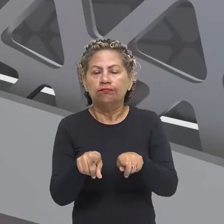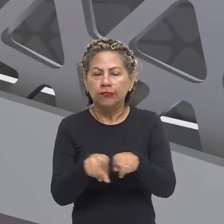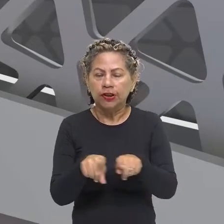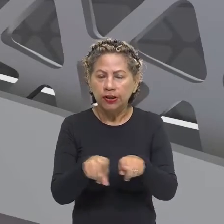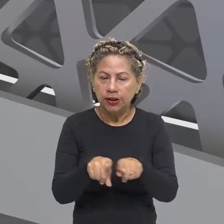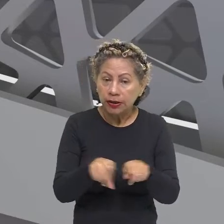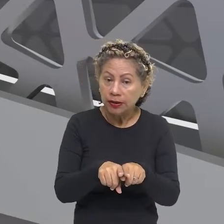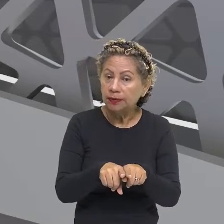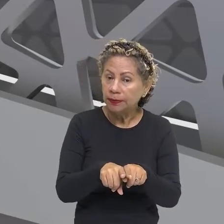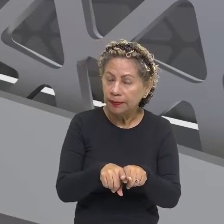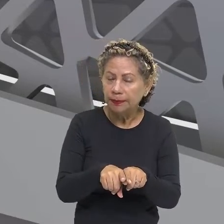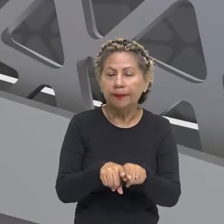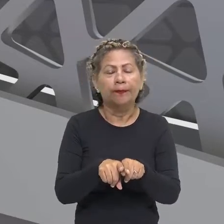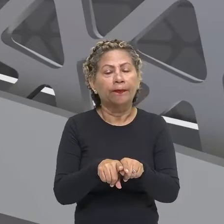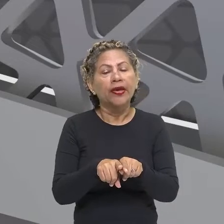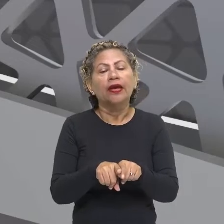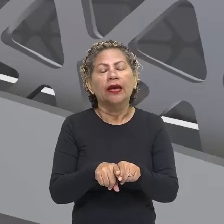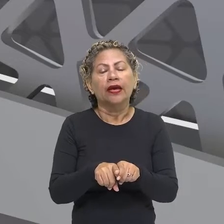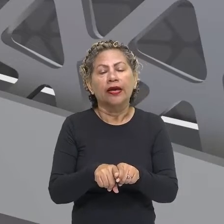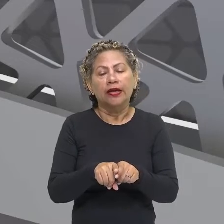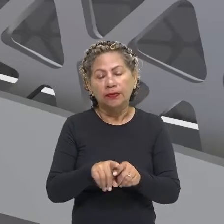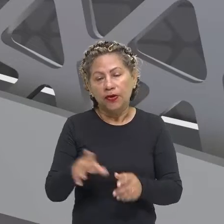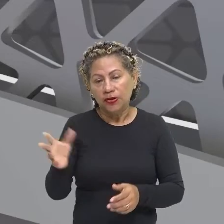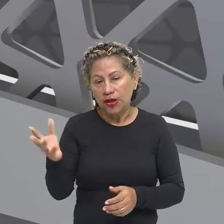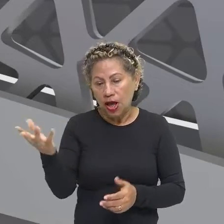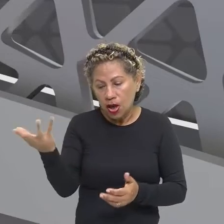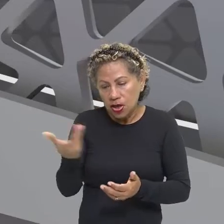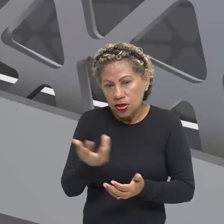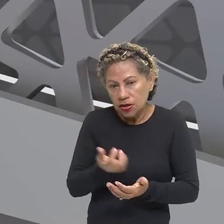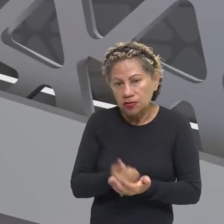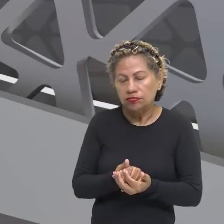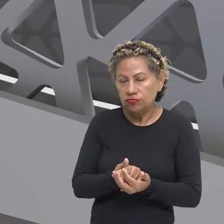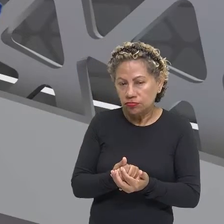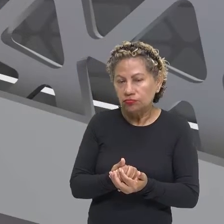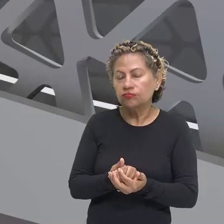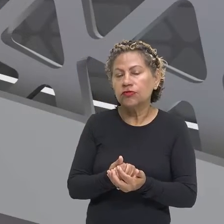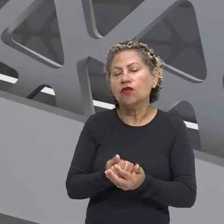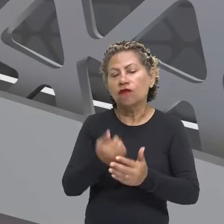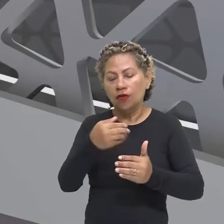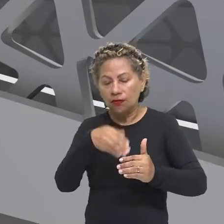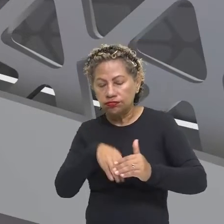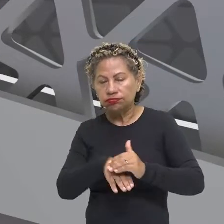dispositivos. Vocês lembram? Para que os nossos dispositivos eles tenham